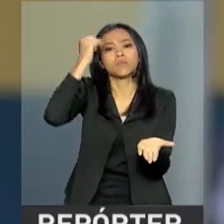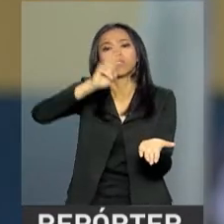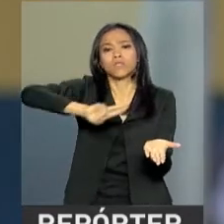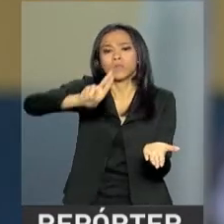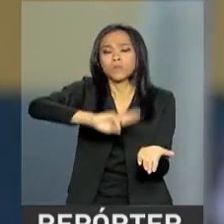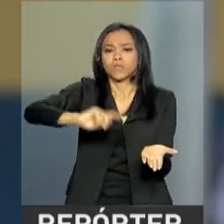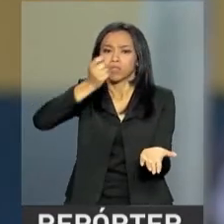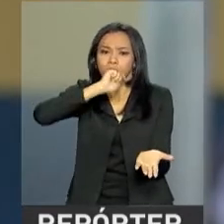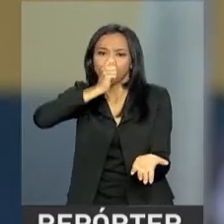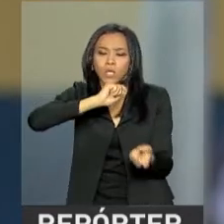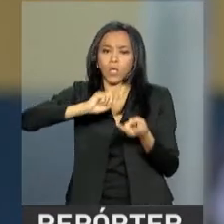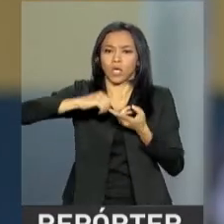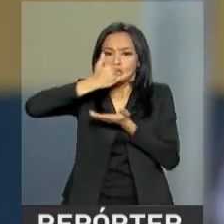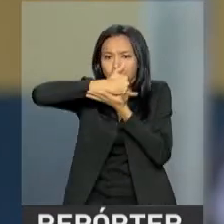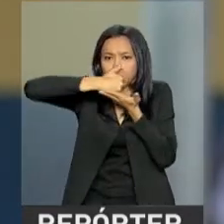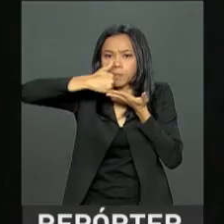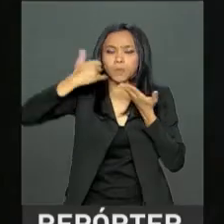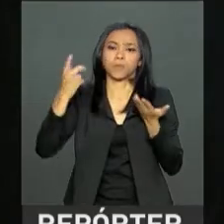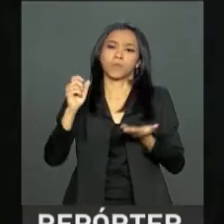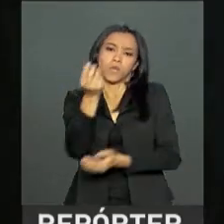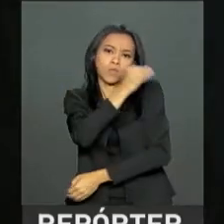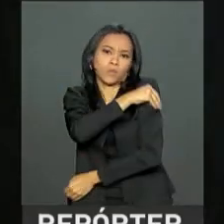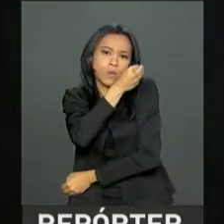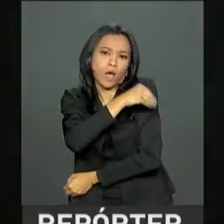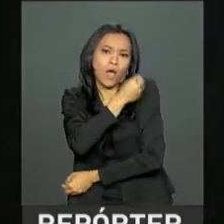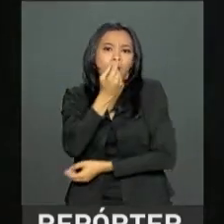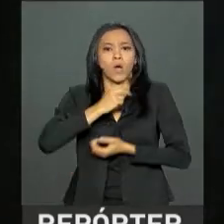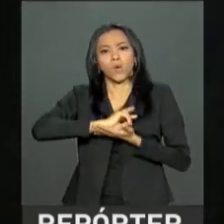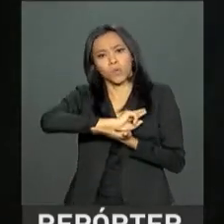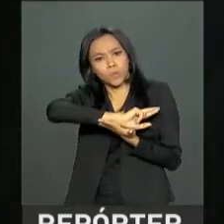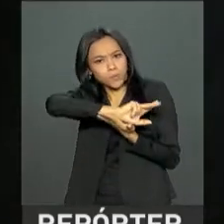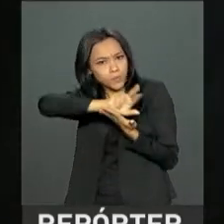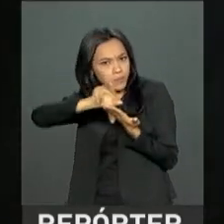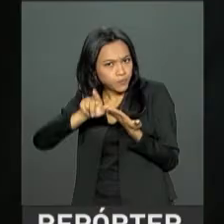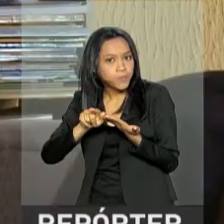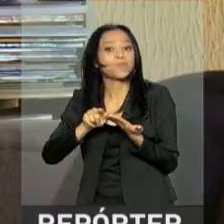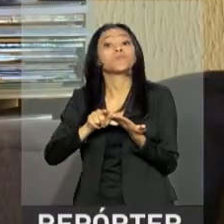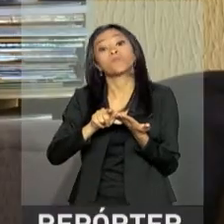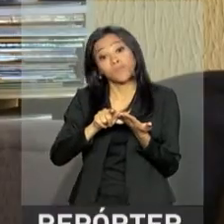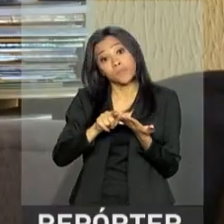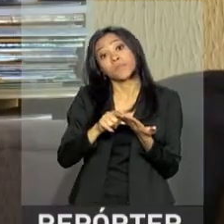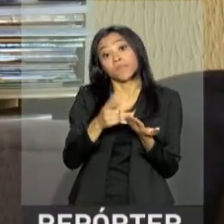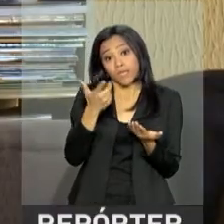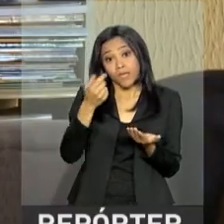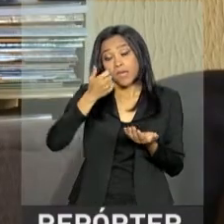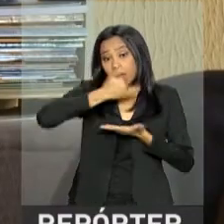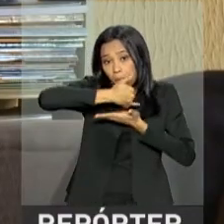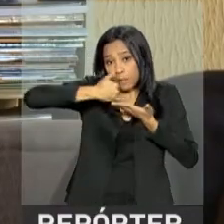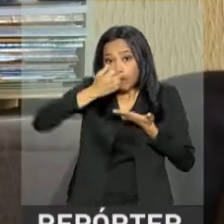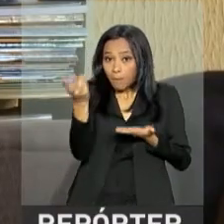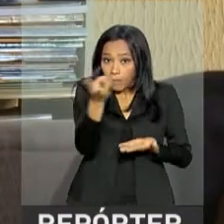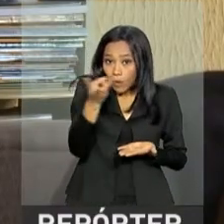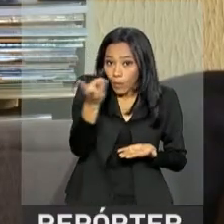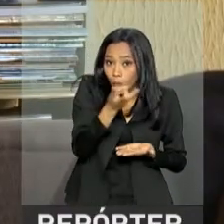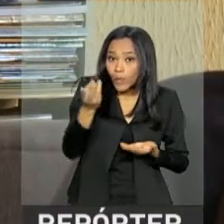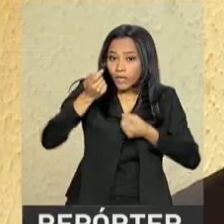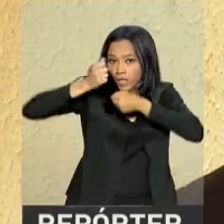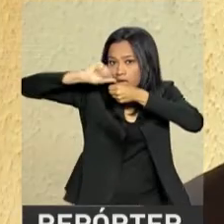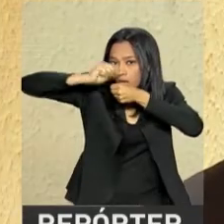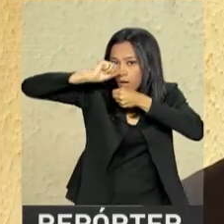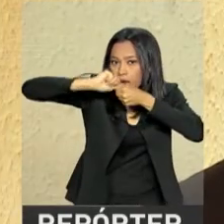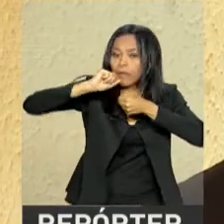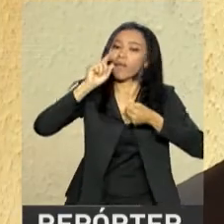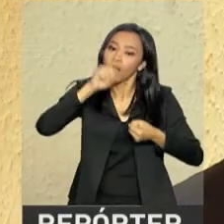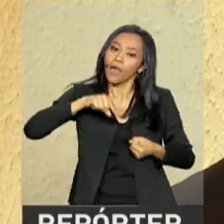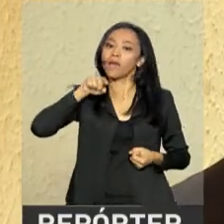de atenção às pessoas com dependência de substâncias psicoativas como álcool maconha e crack foi em uma dessas